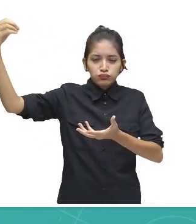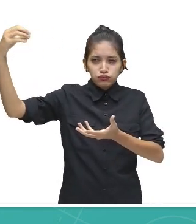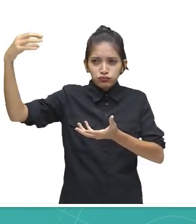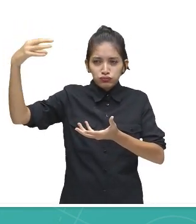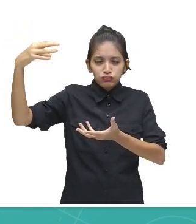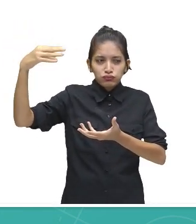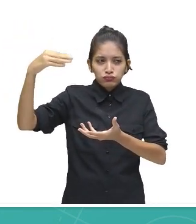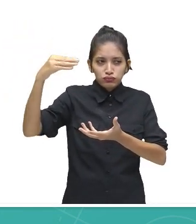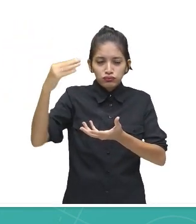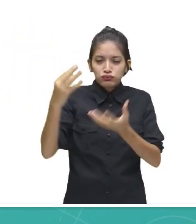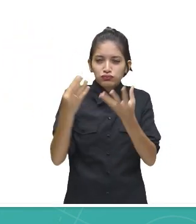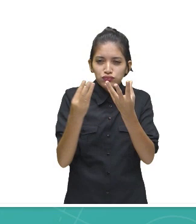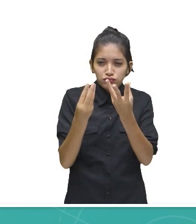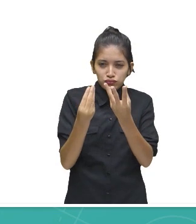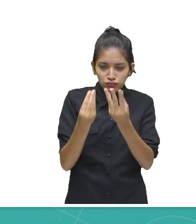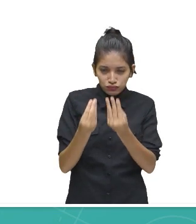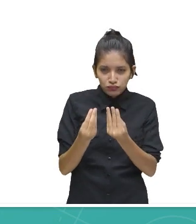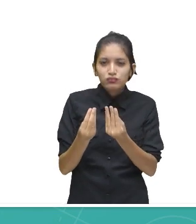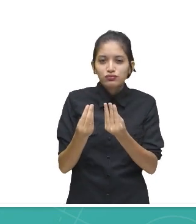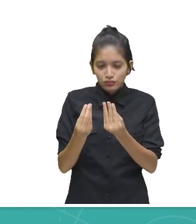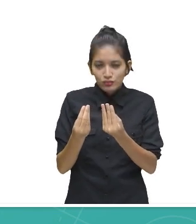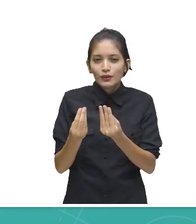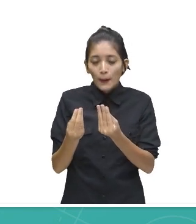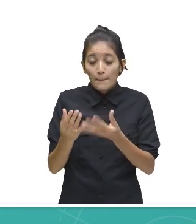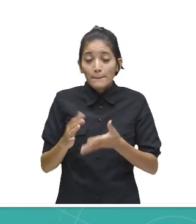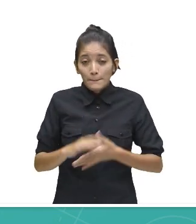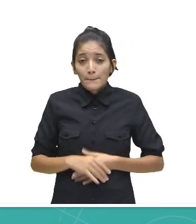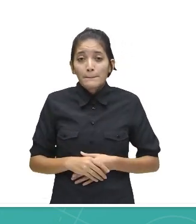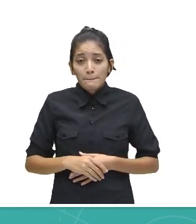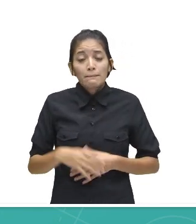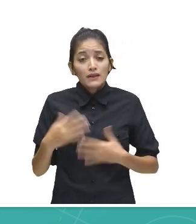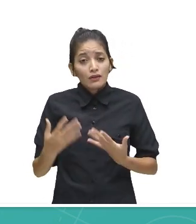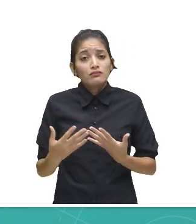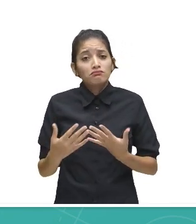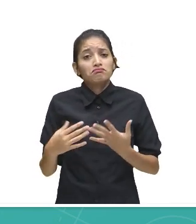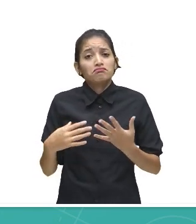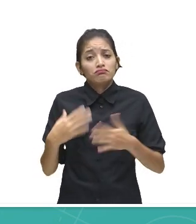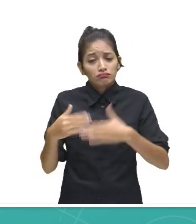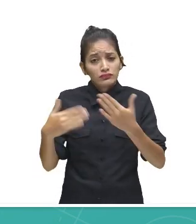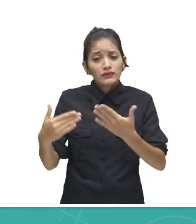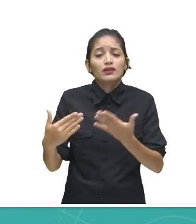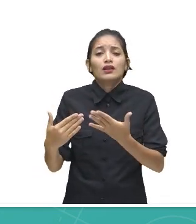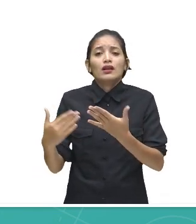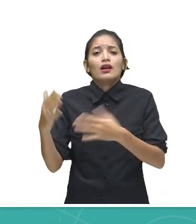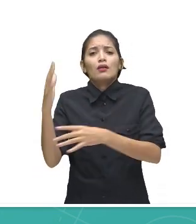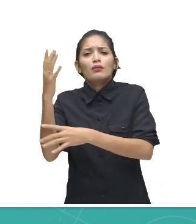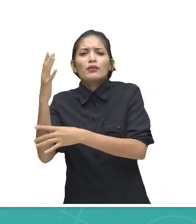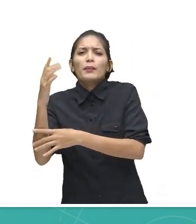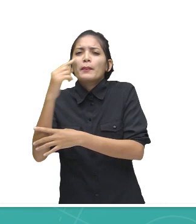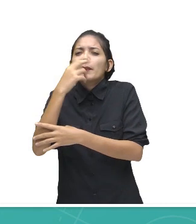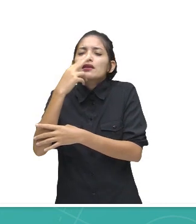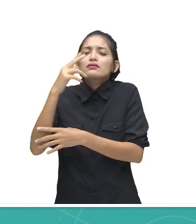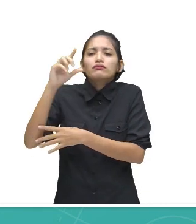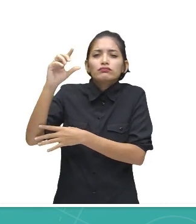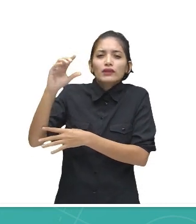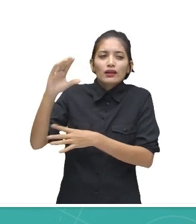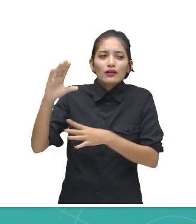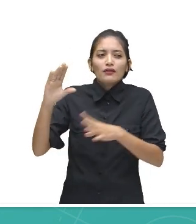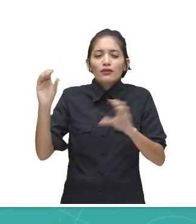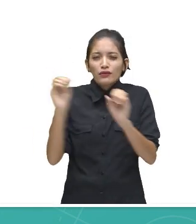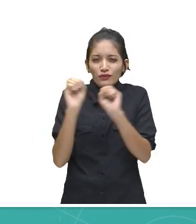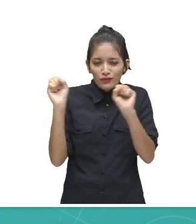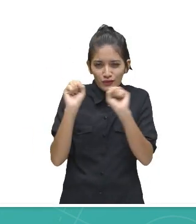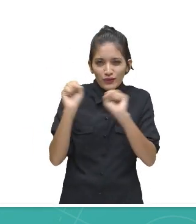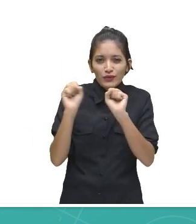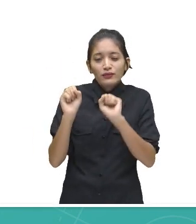esses pontos aí do planeta. Então a consequência disso é temperaturas mais baixas. Uma coisa importante, gente,